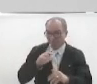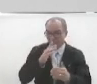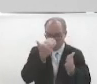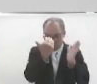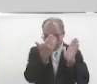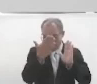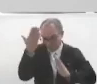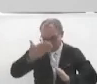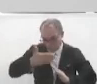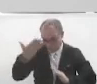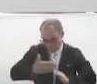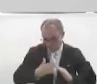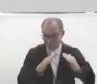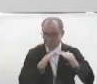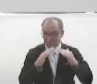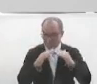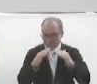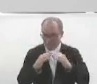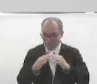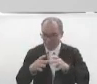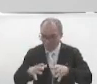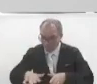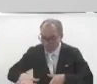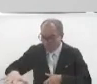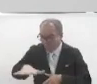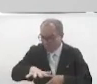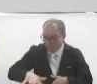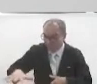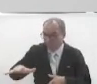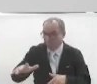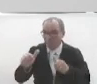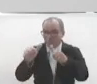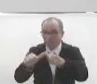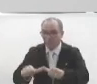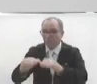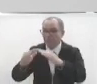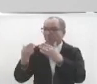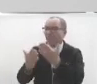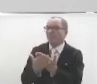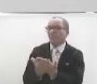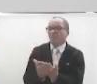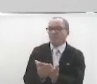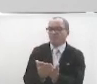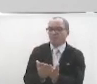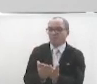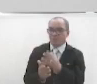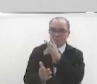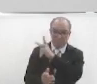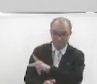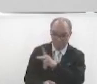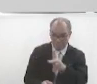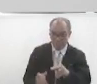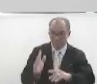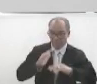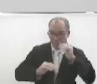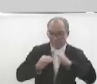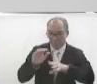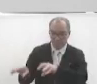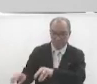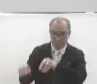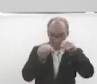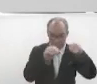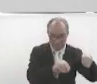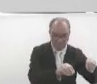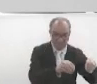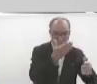comprovar residência na região onde se localiza a Unidade Escolar e aquele profissional que se mudar da